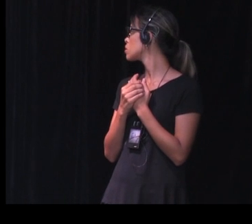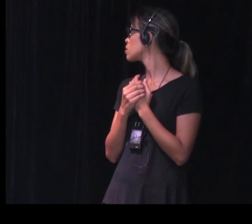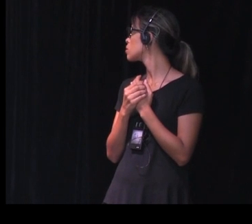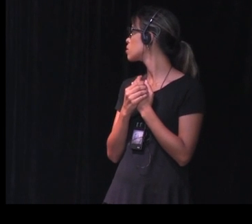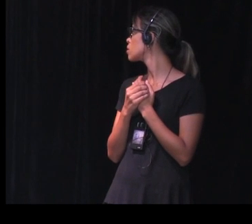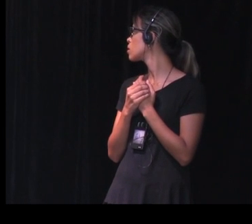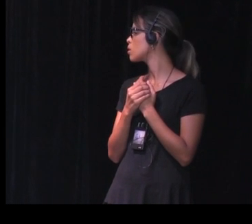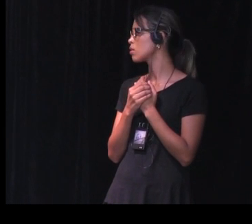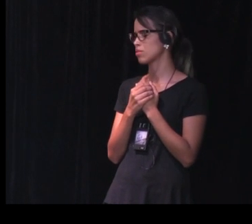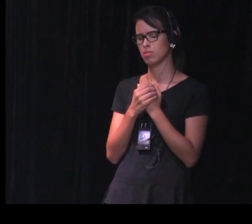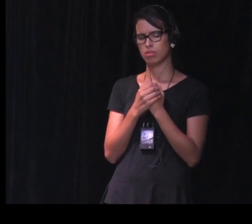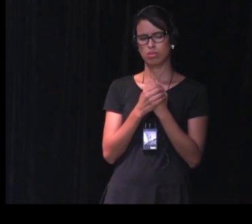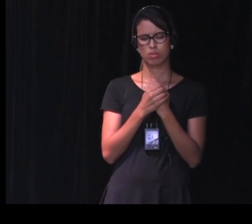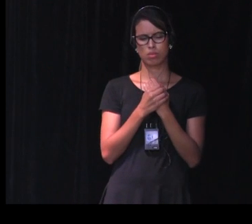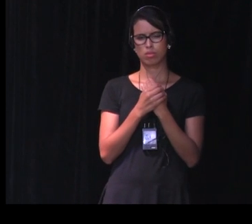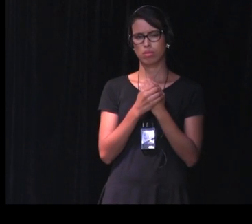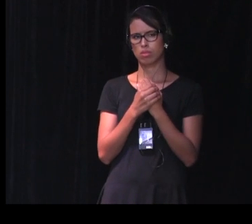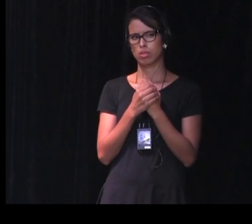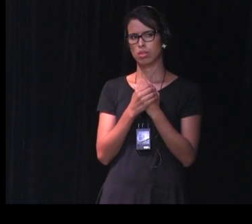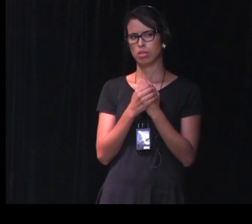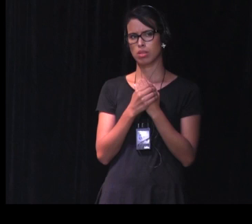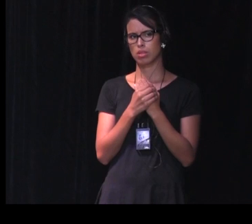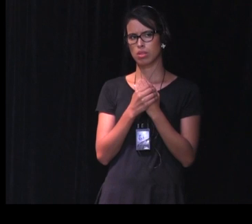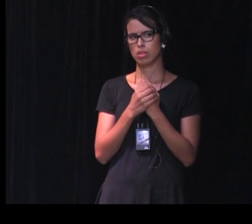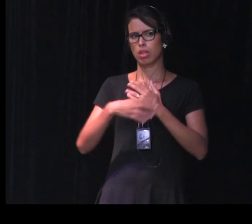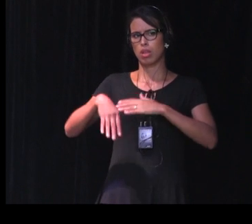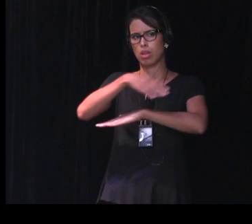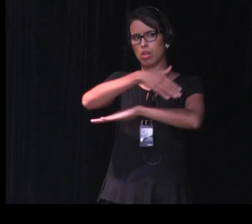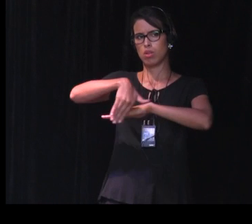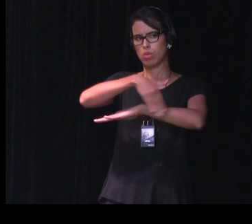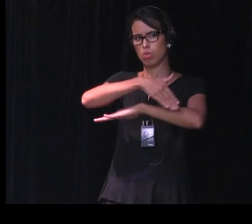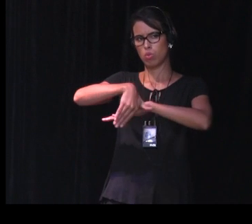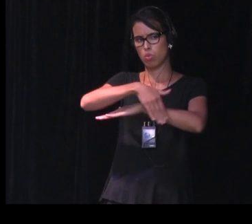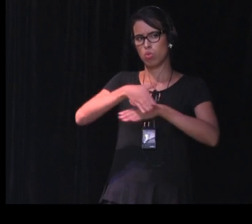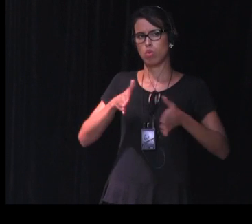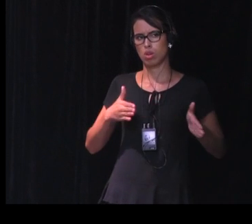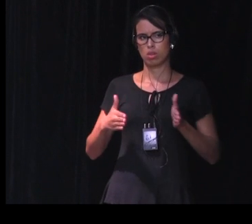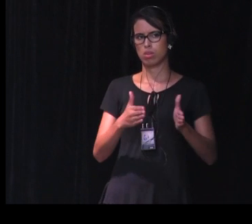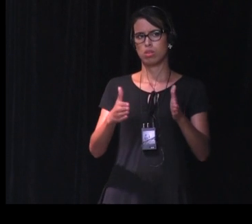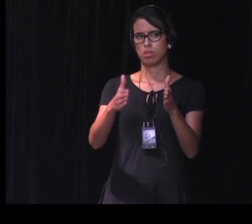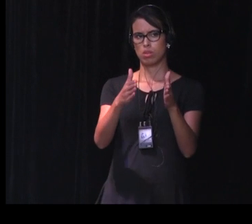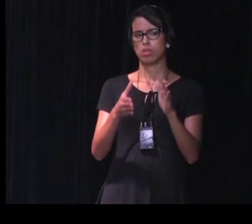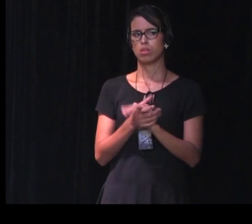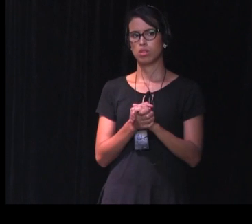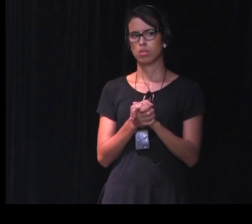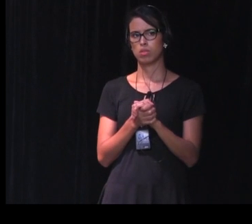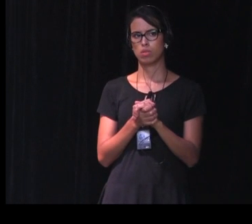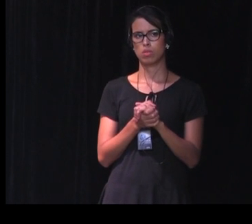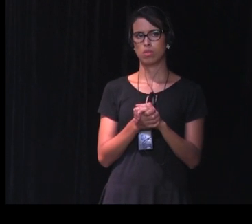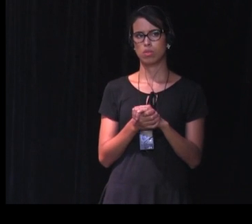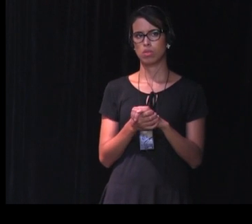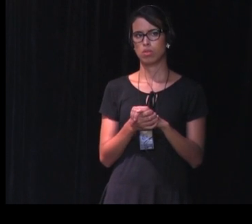desenho de Urrenda, se vê que os álamos têm feito a Alameda de